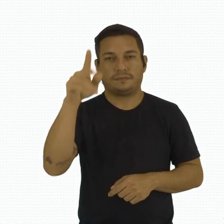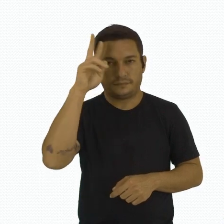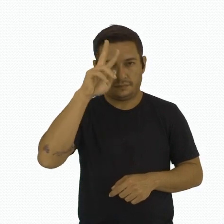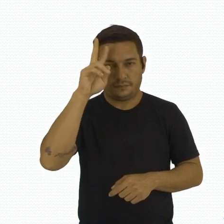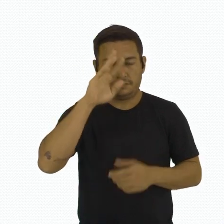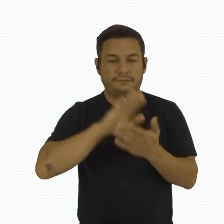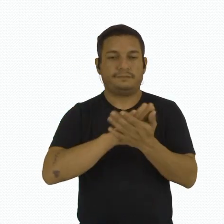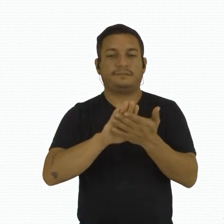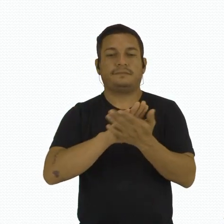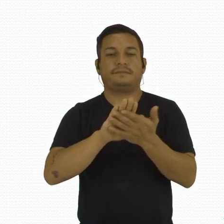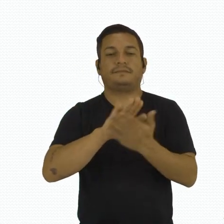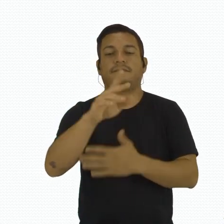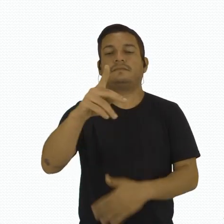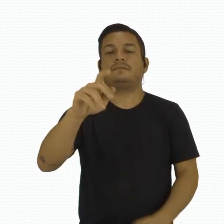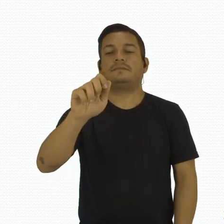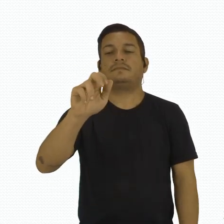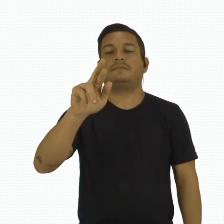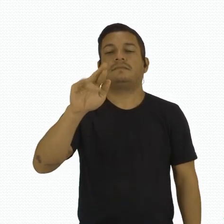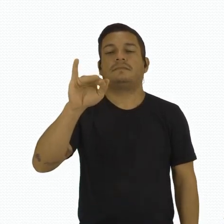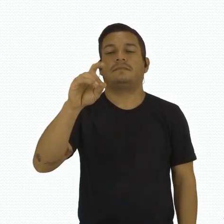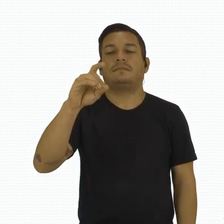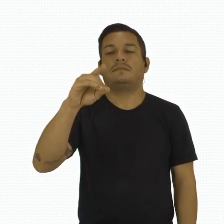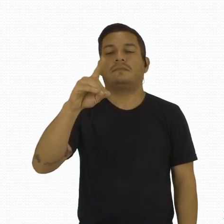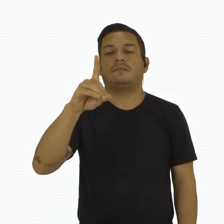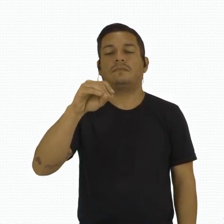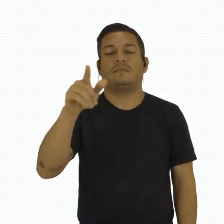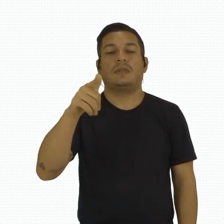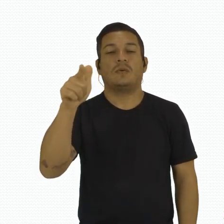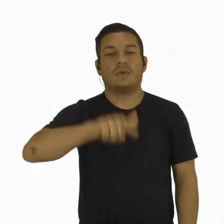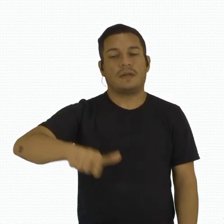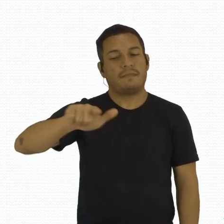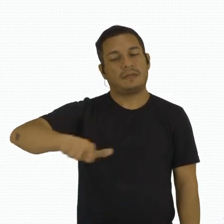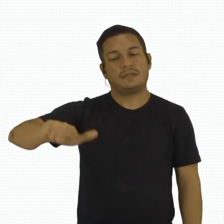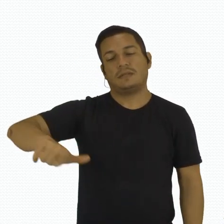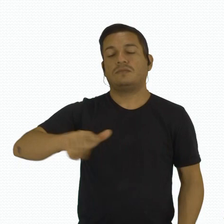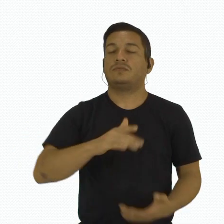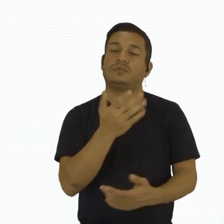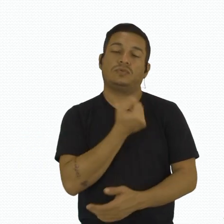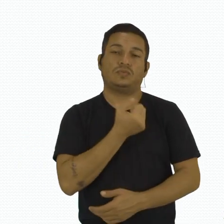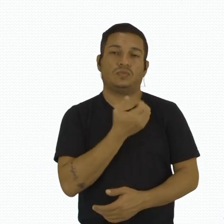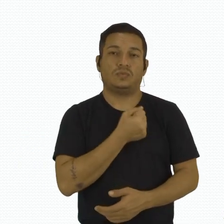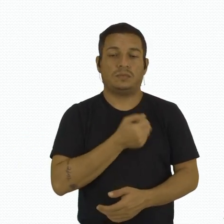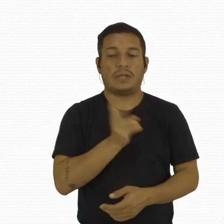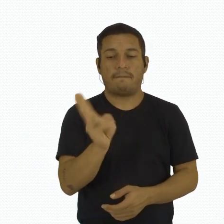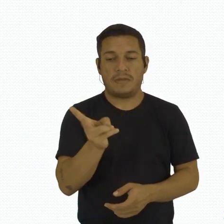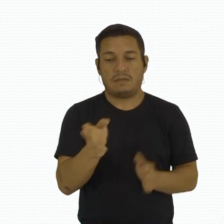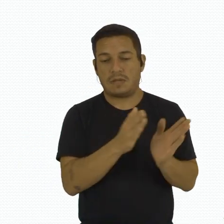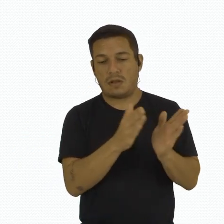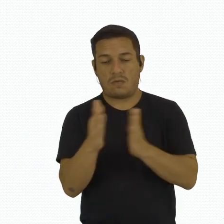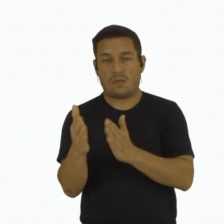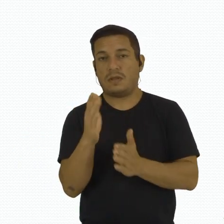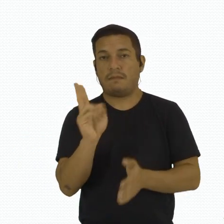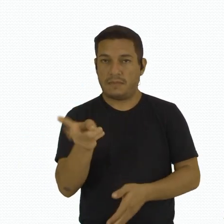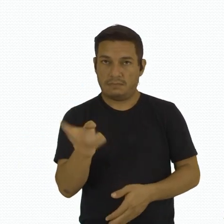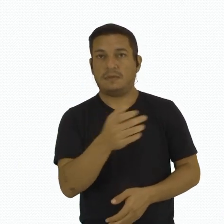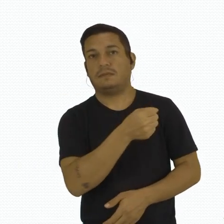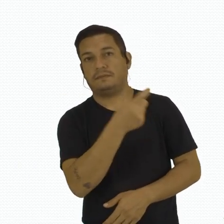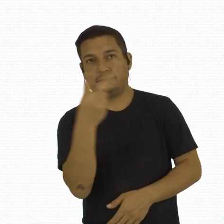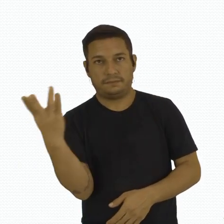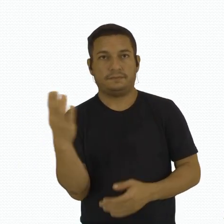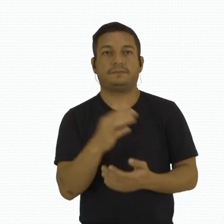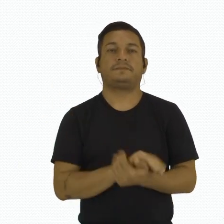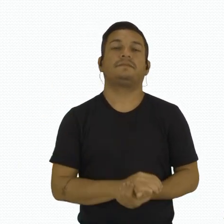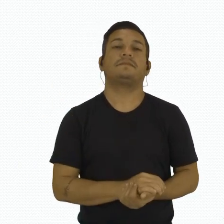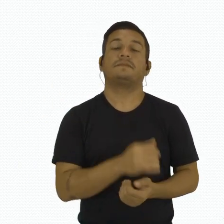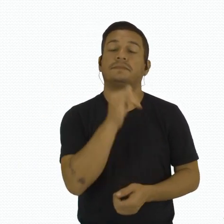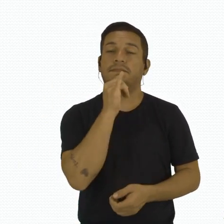lembre, período é uma forma que você tem ali de repetição de alguns algarismos, na mesma ordem e na mesma quantidade.